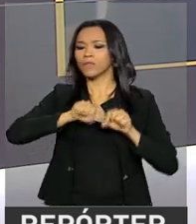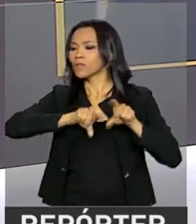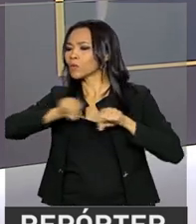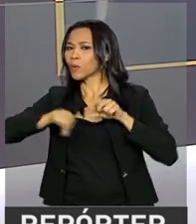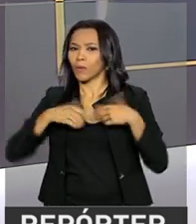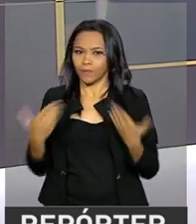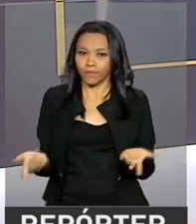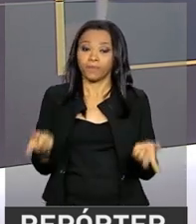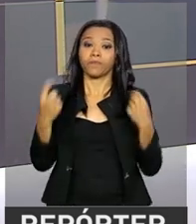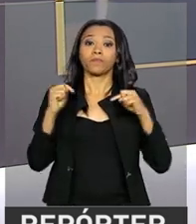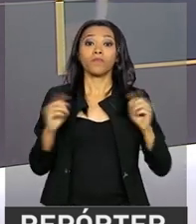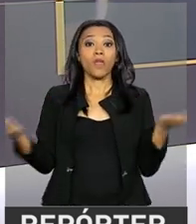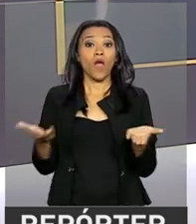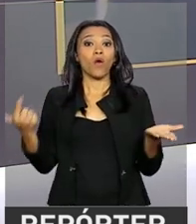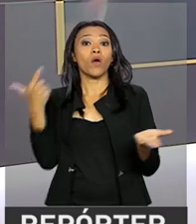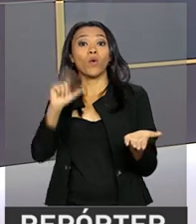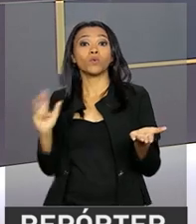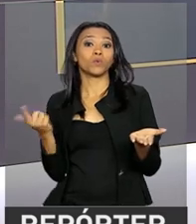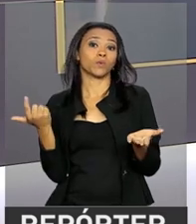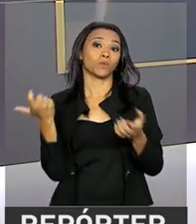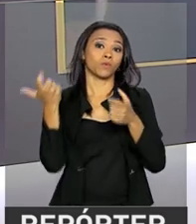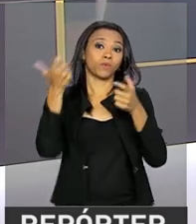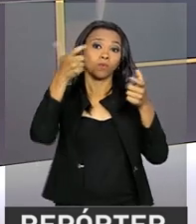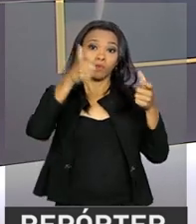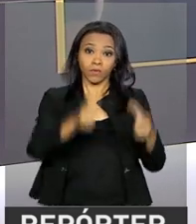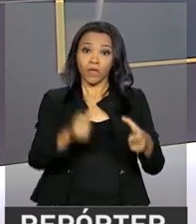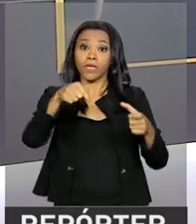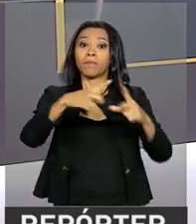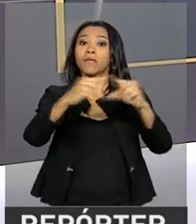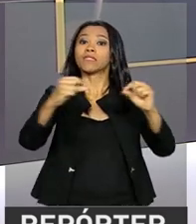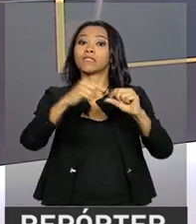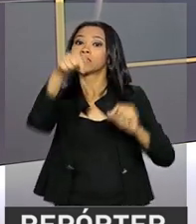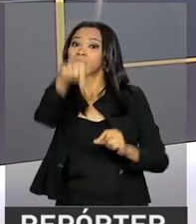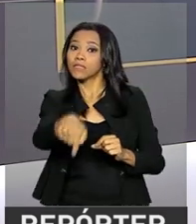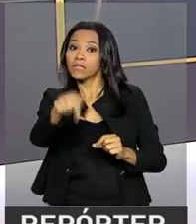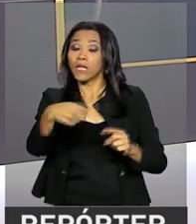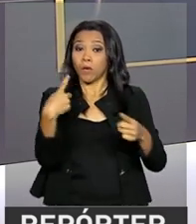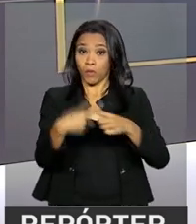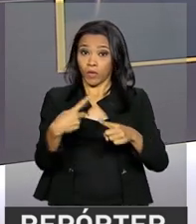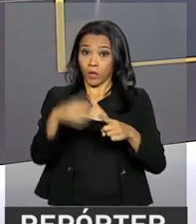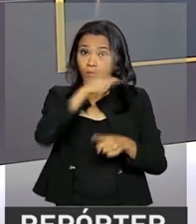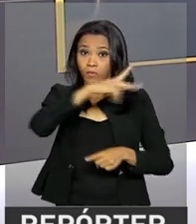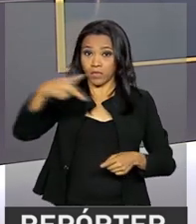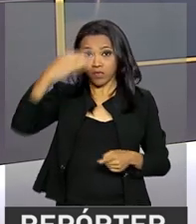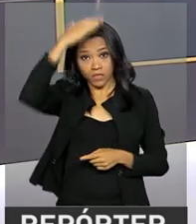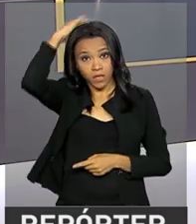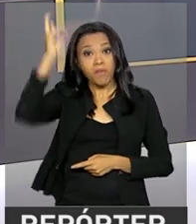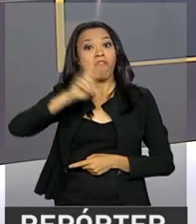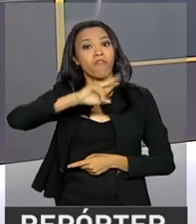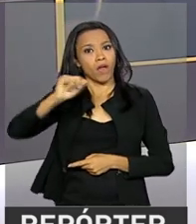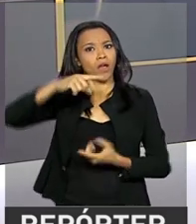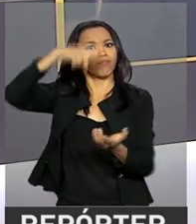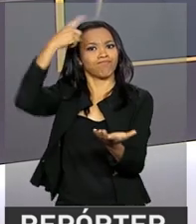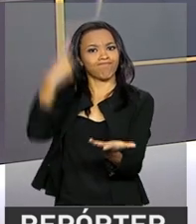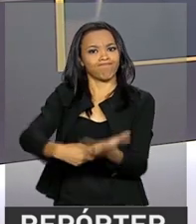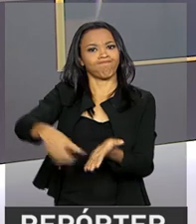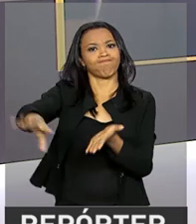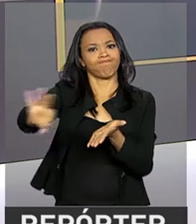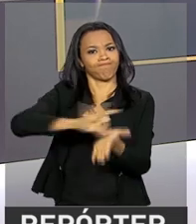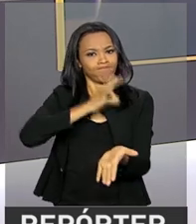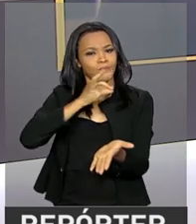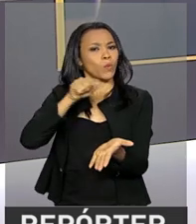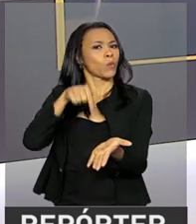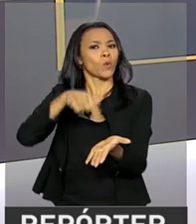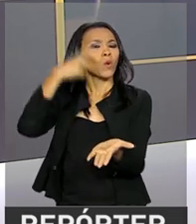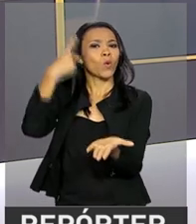e de São Paulo a gente vai agora à sede do sebrai aqui em Brasília porque o presidente Michel Temer vai fechar um acordo para reduzir